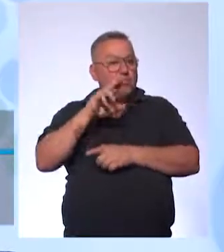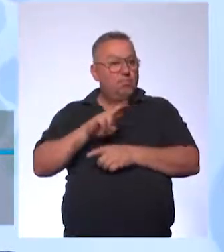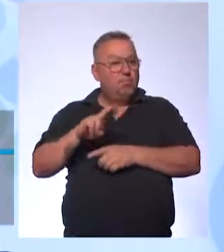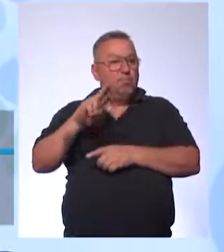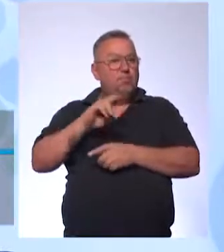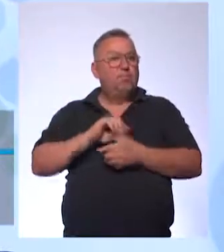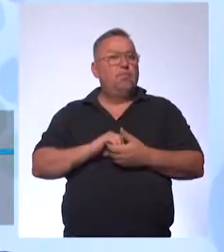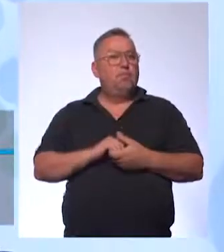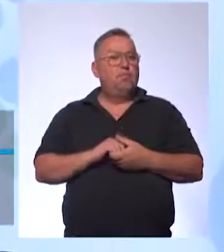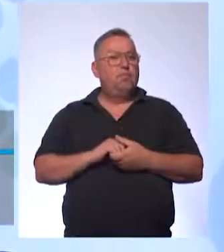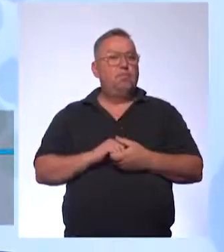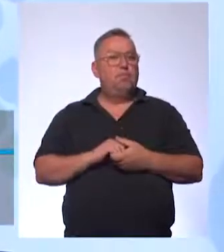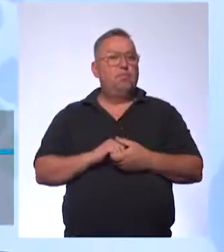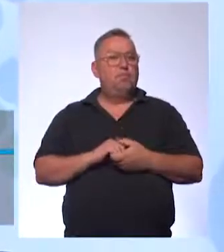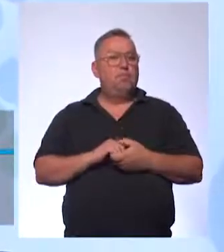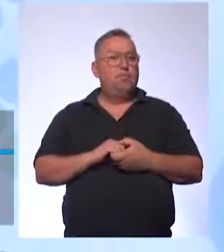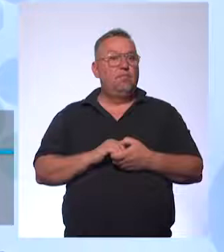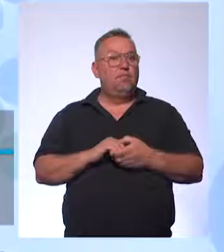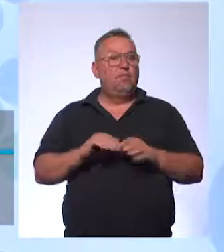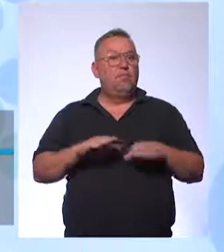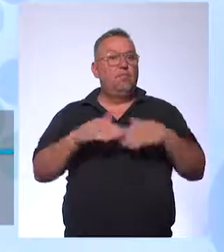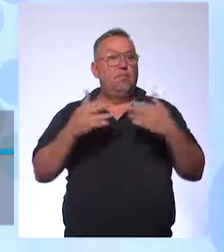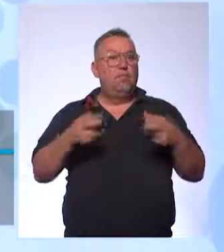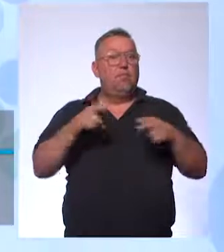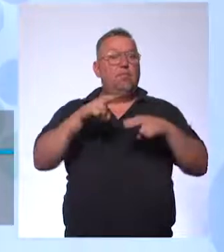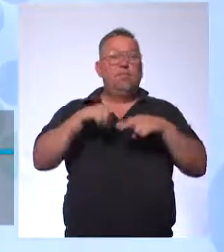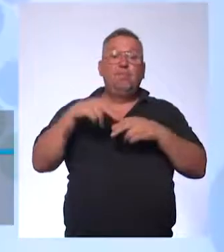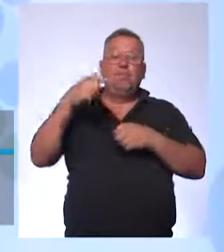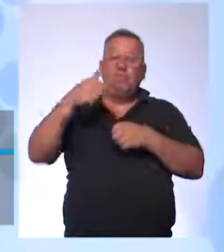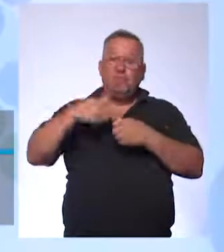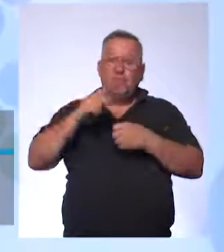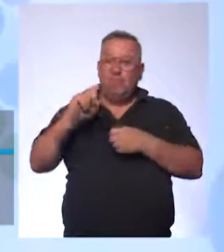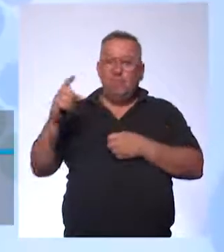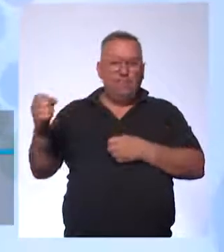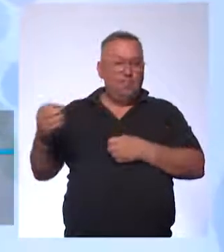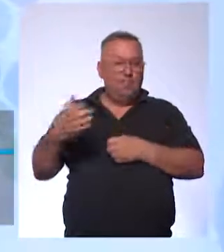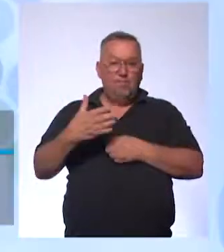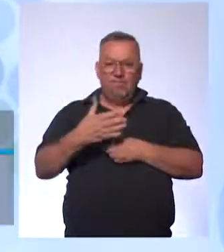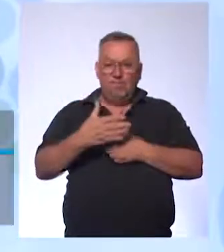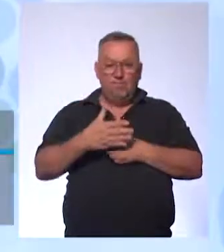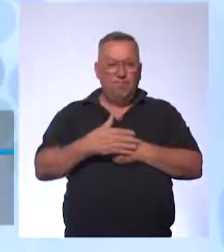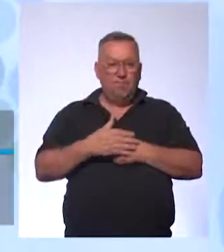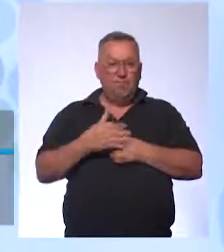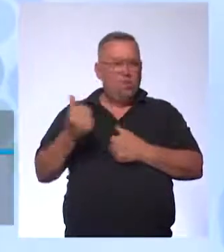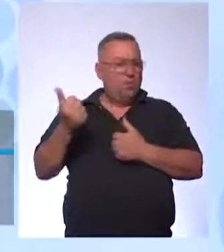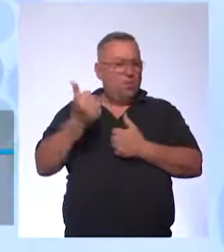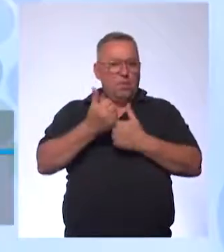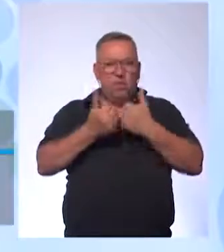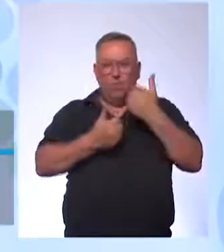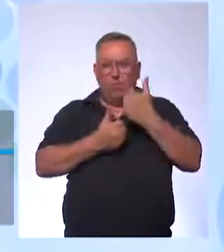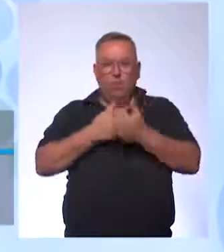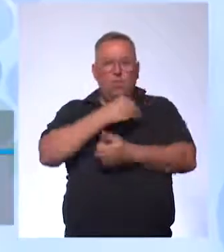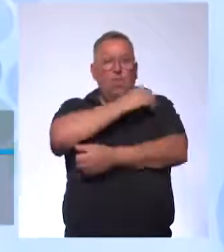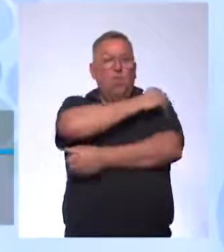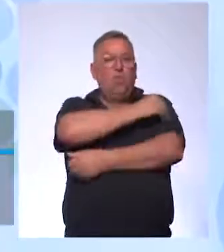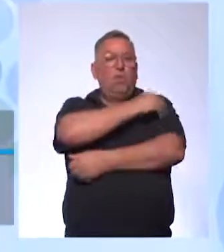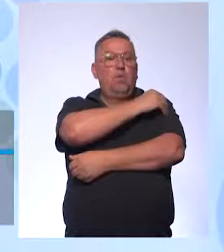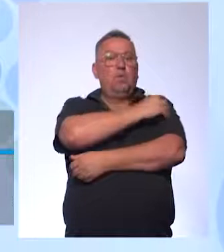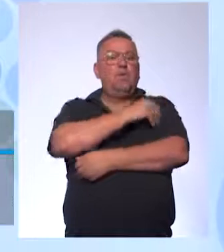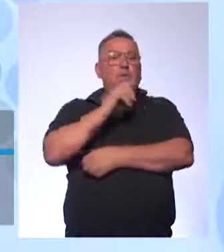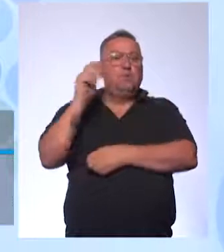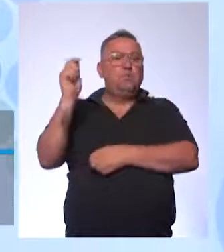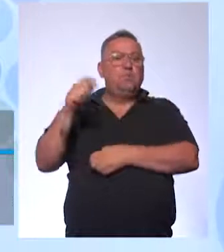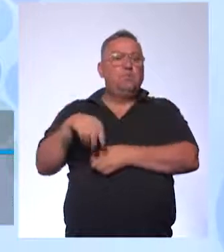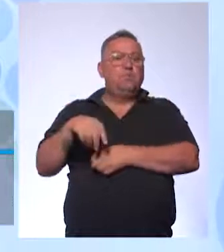utilizado. Tá bom? Então, por isso que a gente fala que o petróleo não é renovável. Tudo bem? Já o álcool é renovável, né? Eu